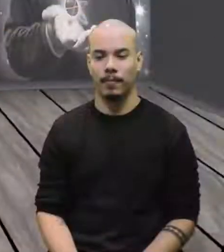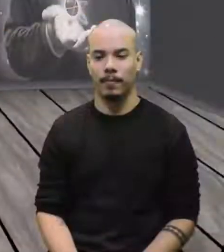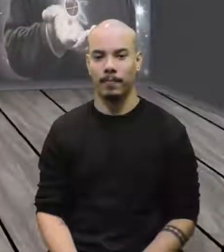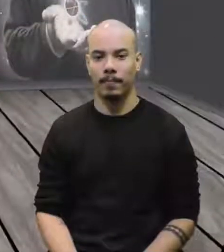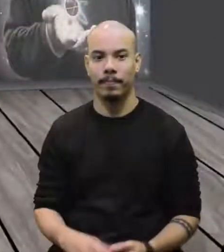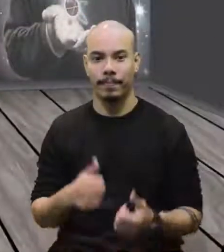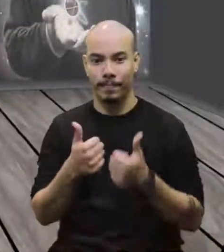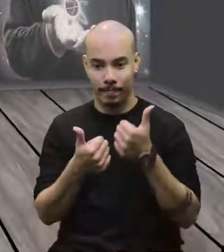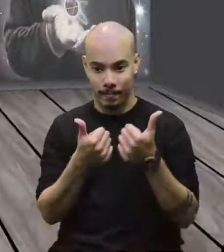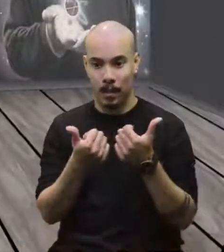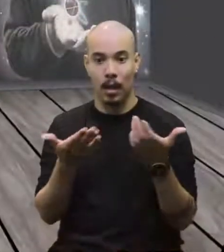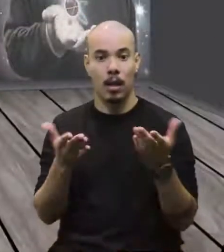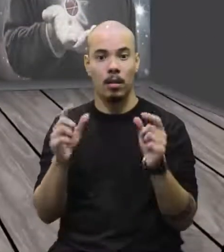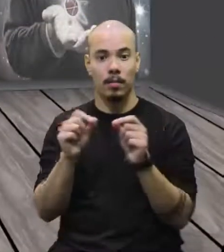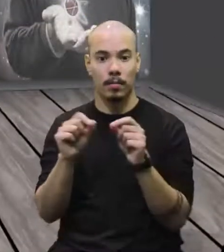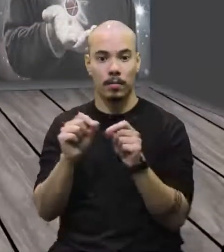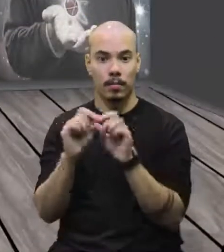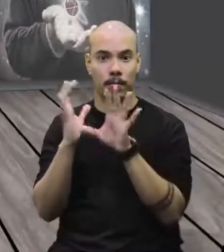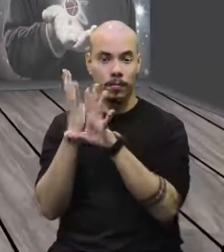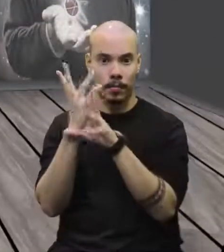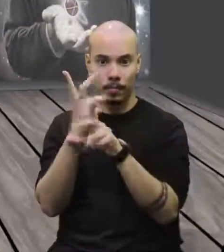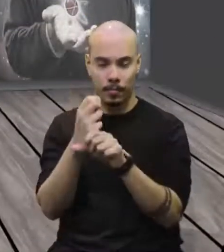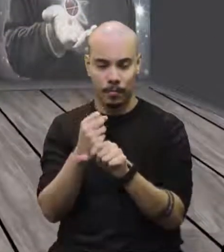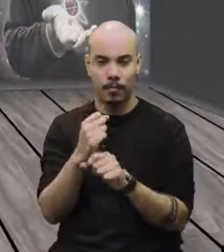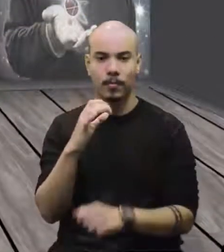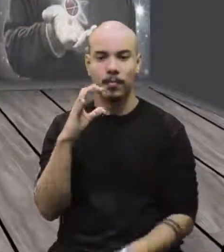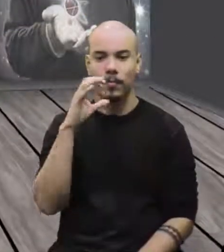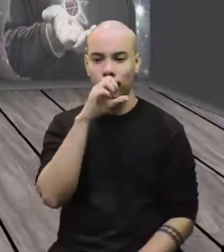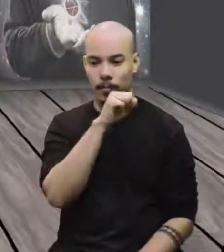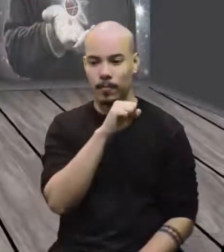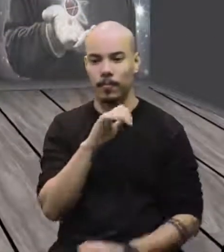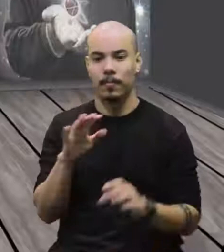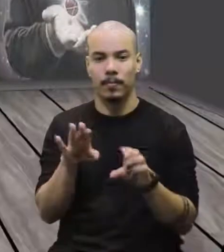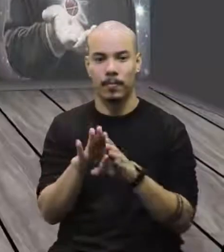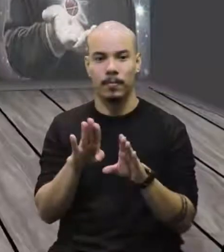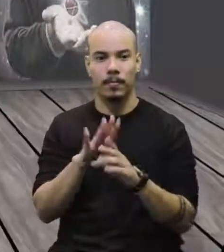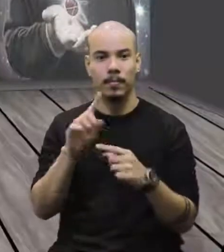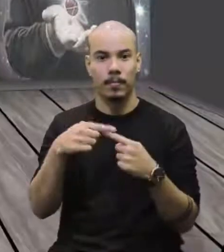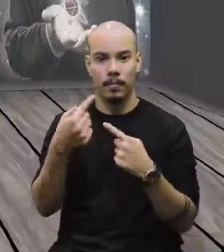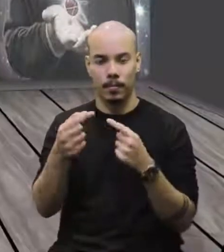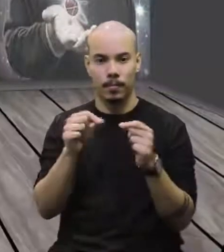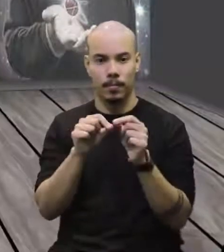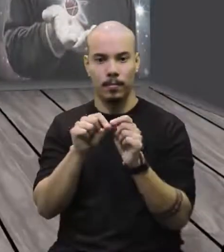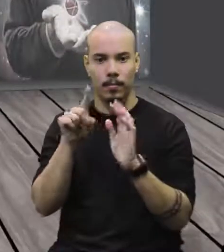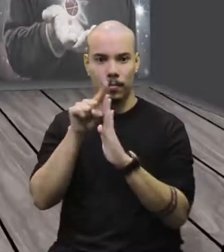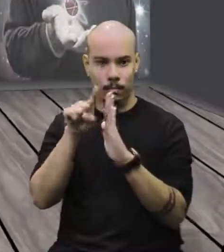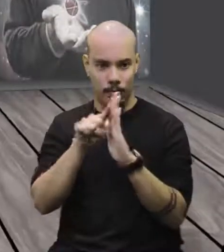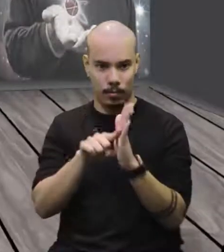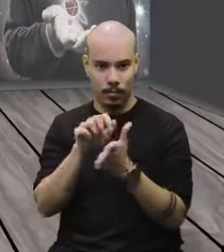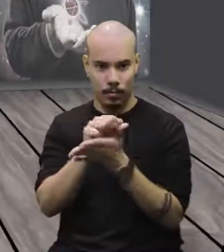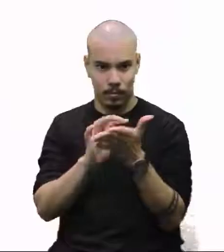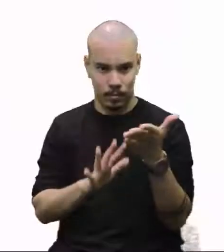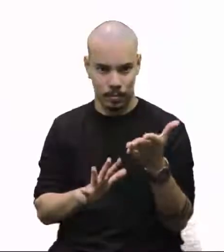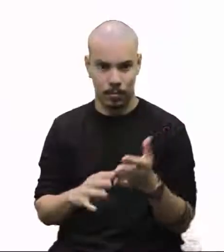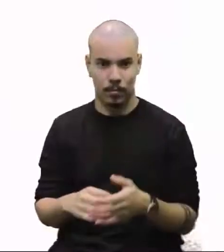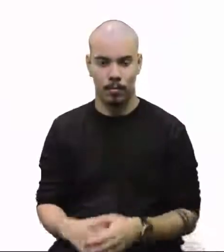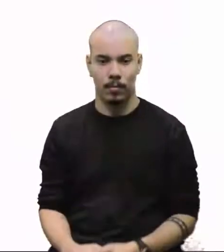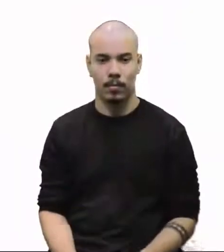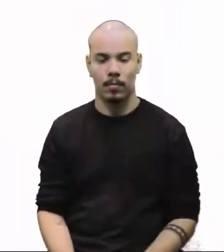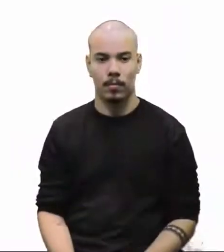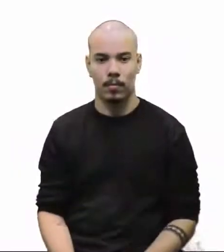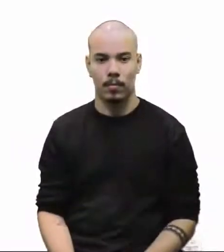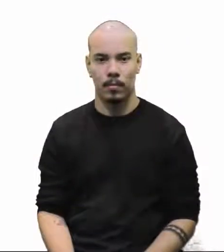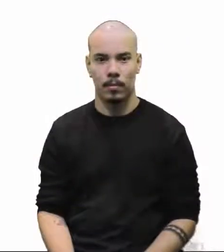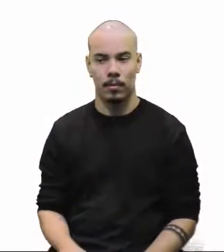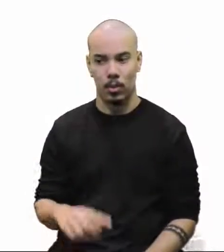Beleza, pessoal? Vamos fazer aquele resumo bem rápido e depois irmos para as nossas atividades. Vamos lá? Justamente. Nossa